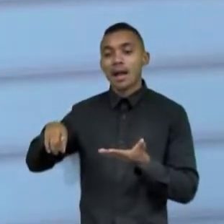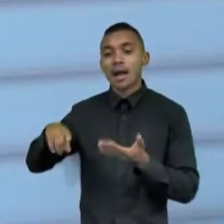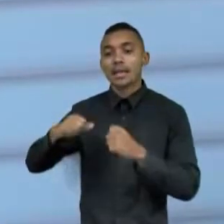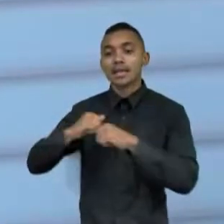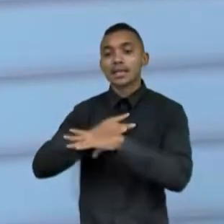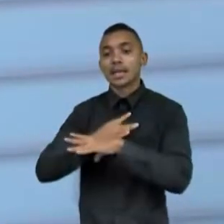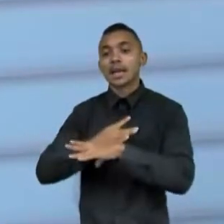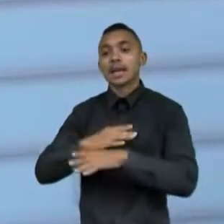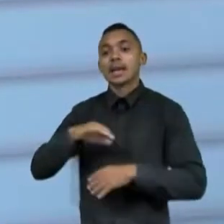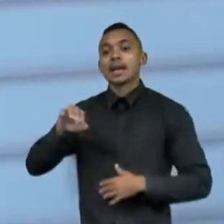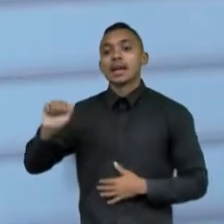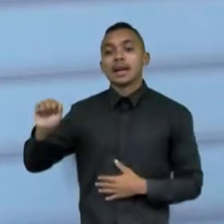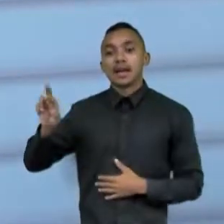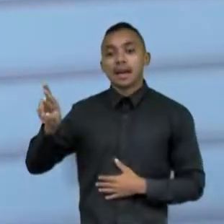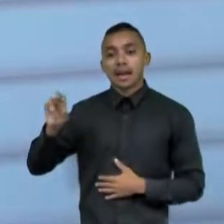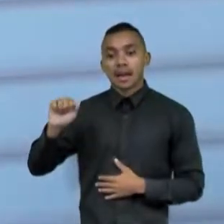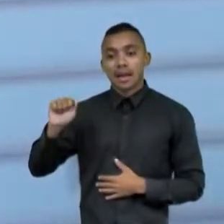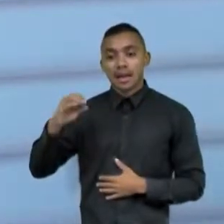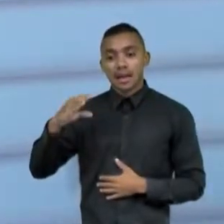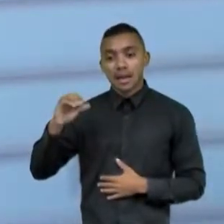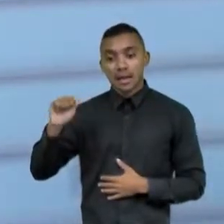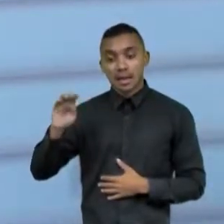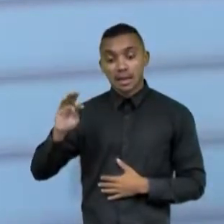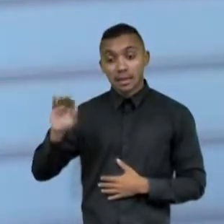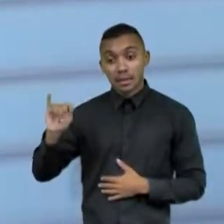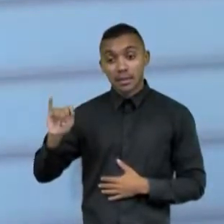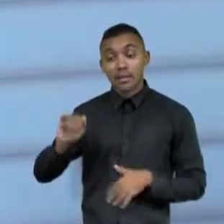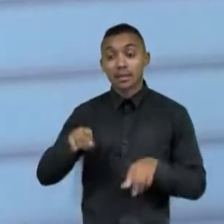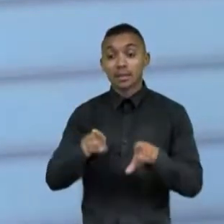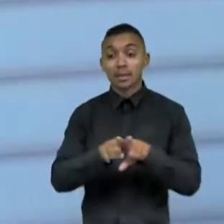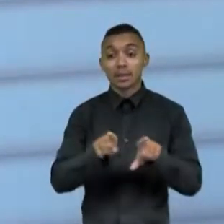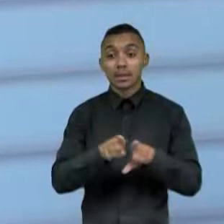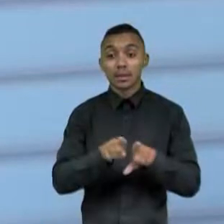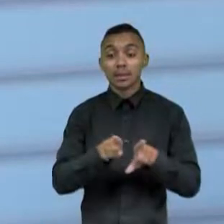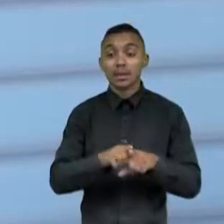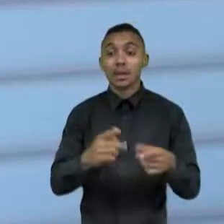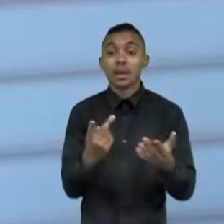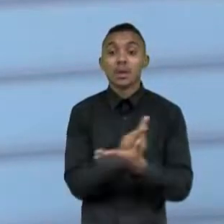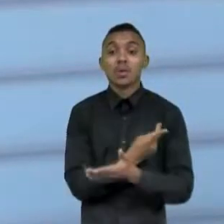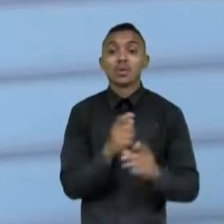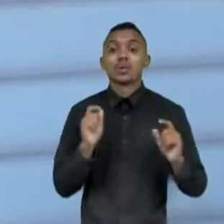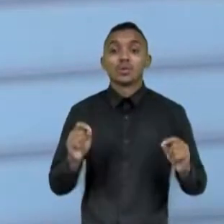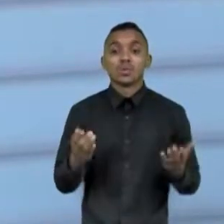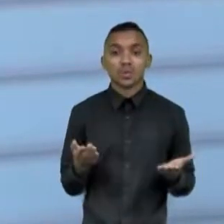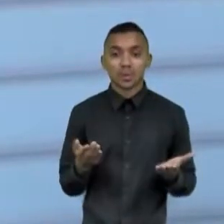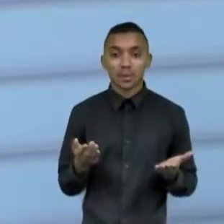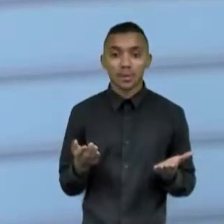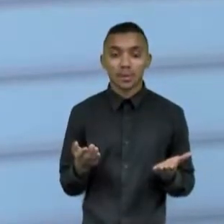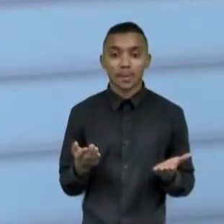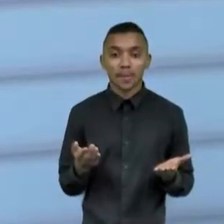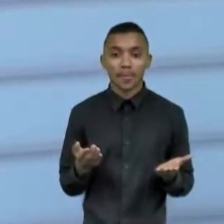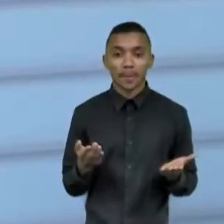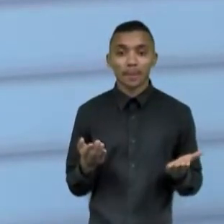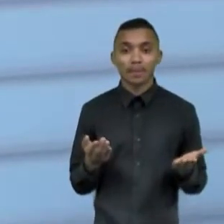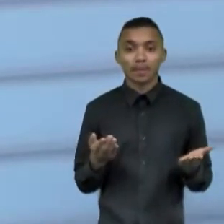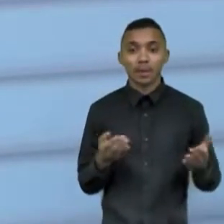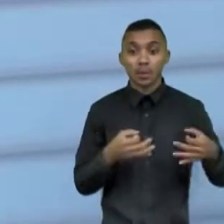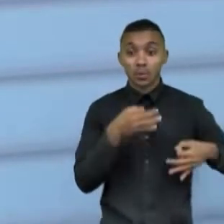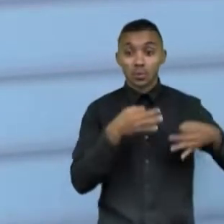de Aracati, é isso, Luiz? Isso. E recentemente a gente teve uma sentença do juiz